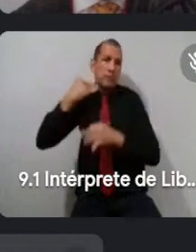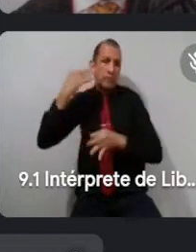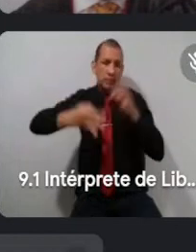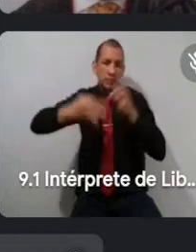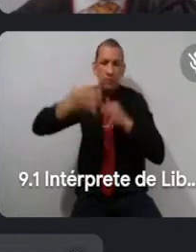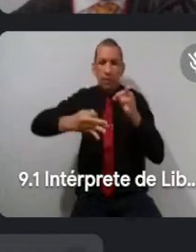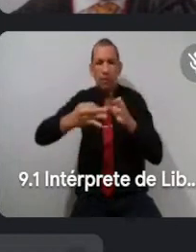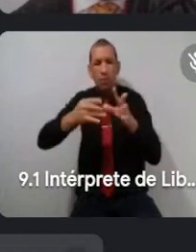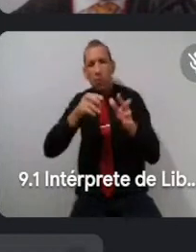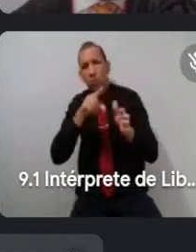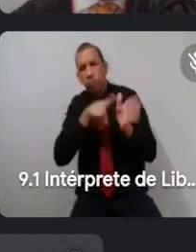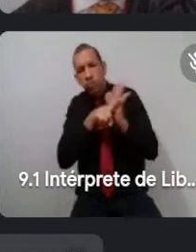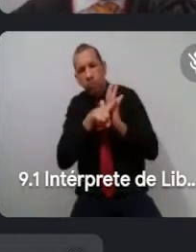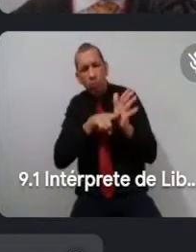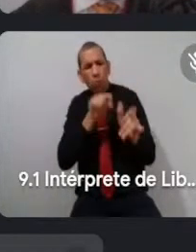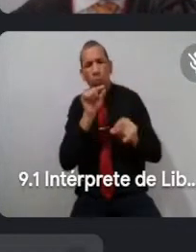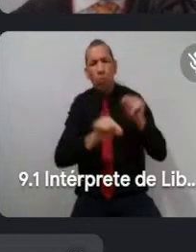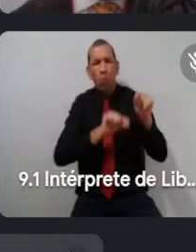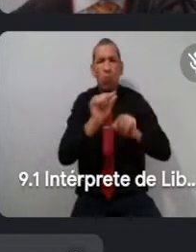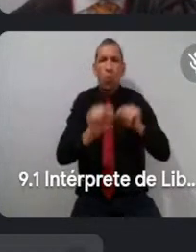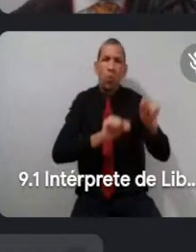Vinícius procurar o quê